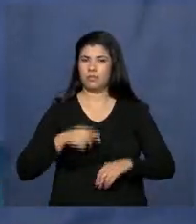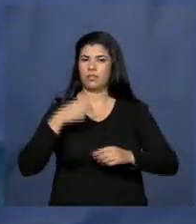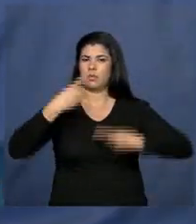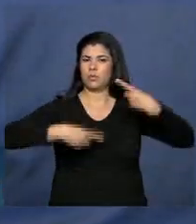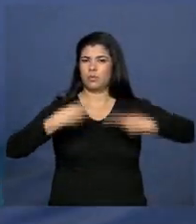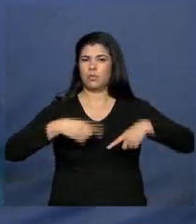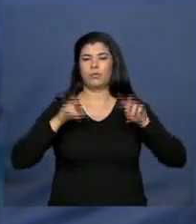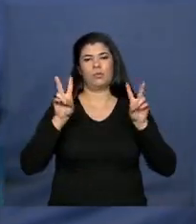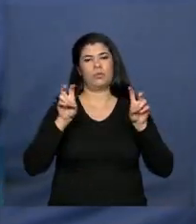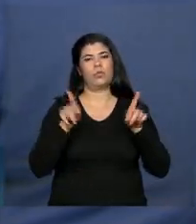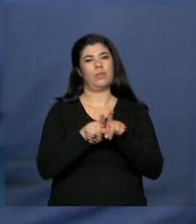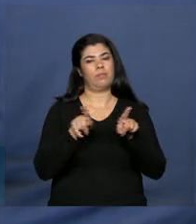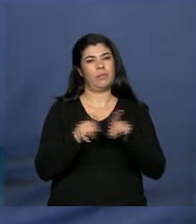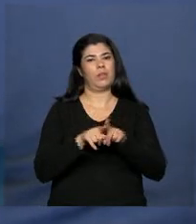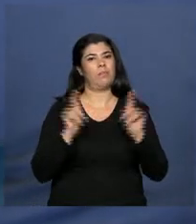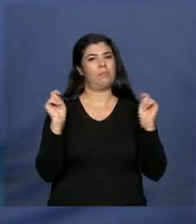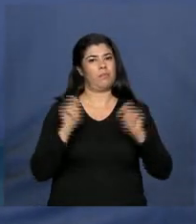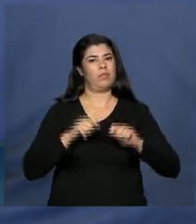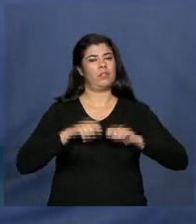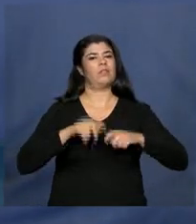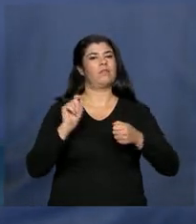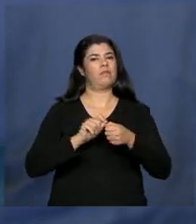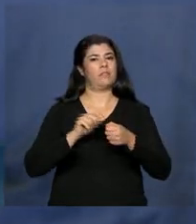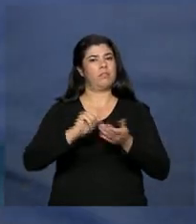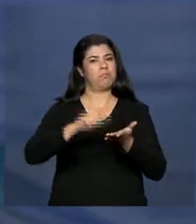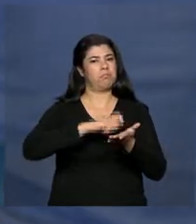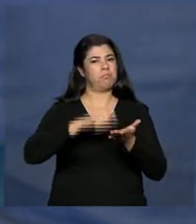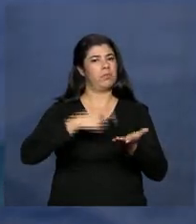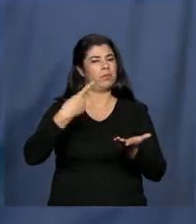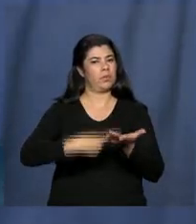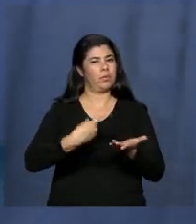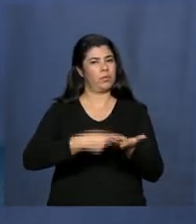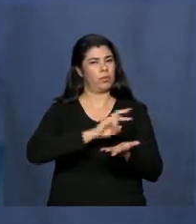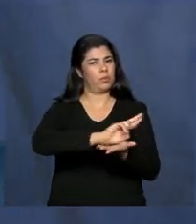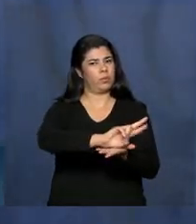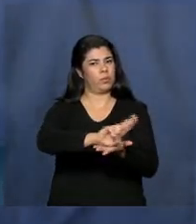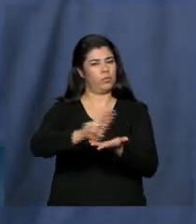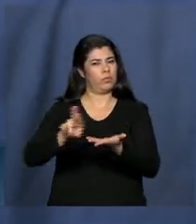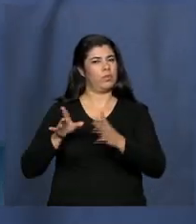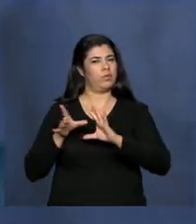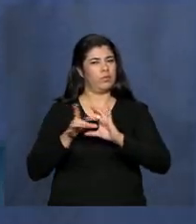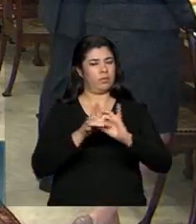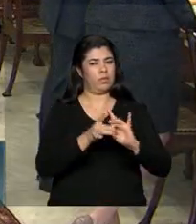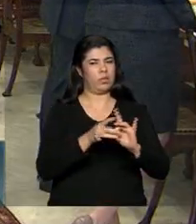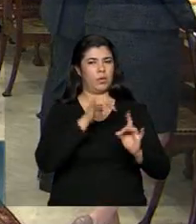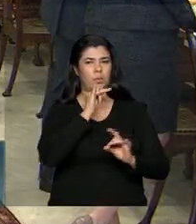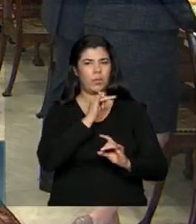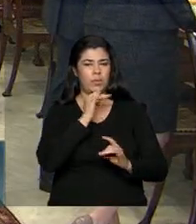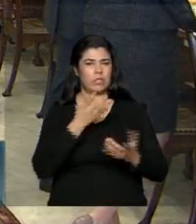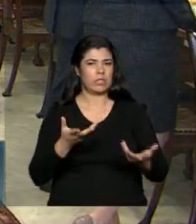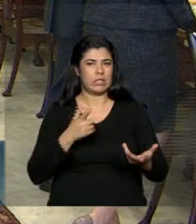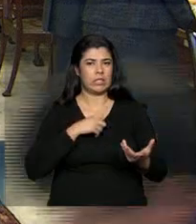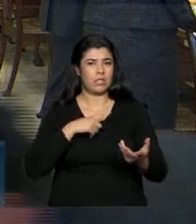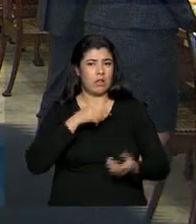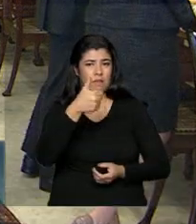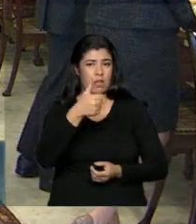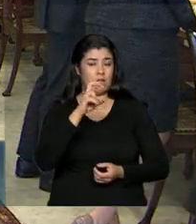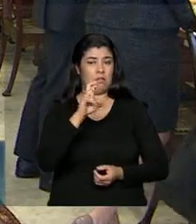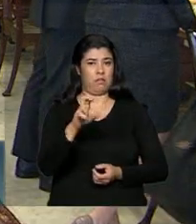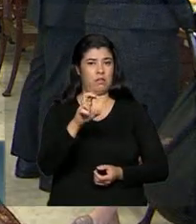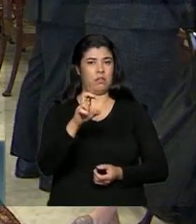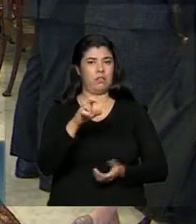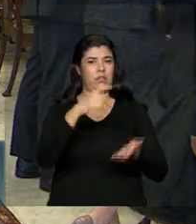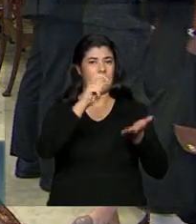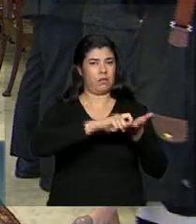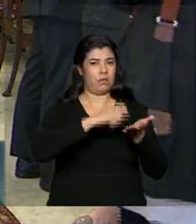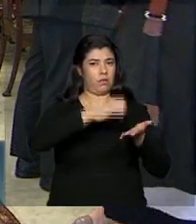temas e a possibilidade de fechamento de acordos em diferentes áreas. São previstos pelo menos 15